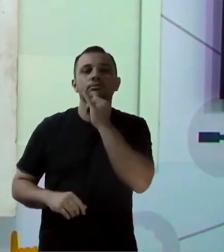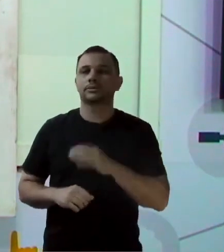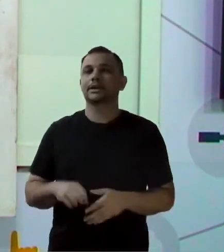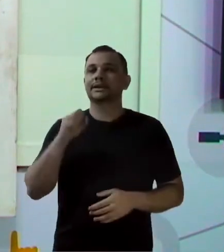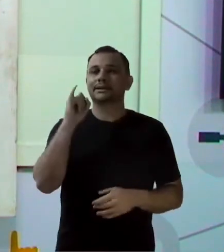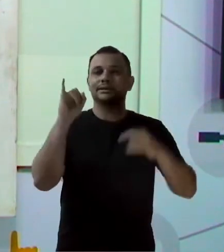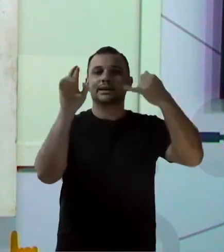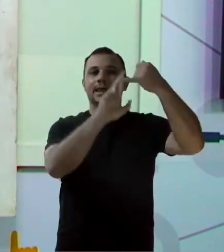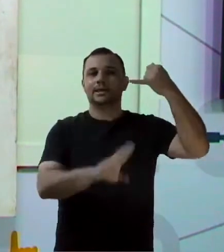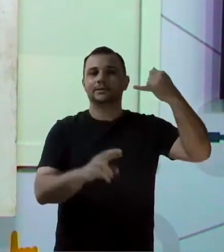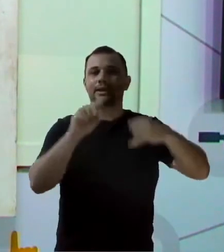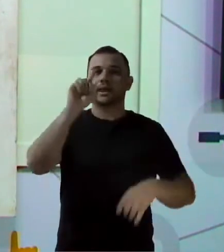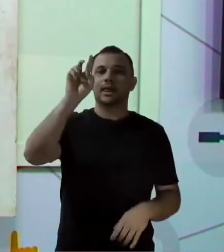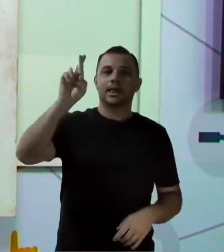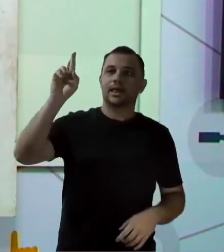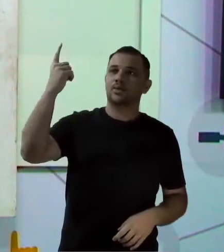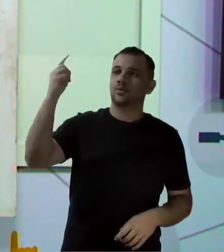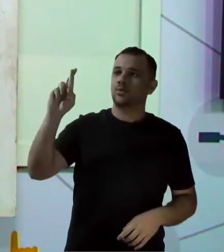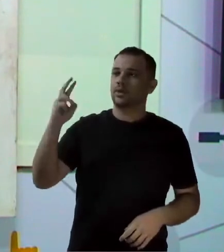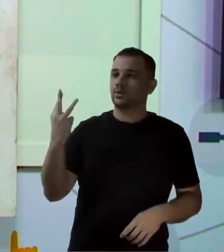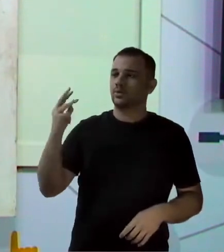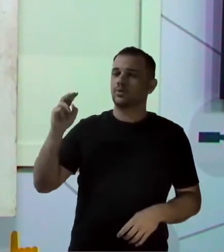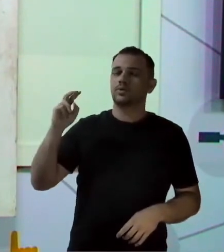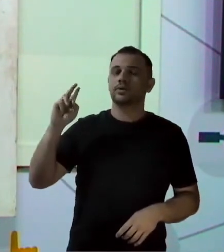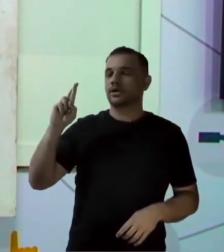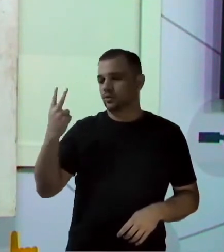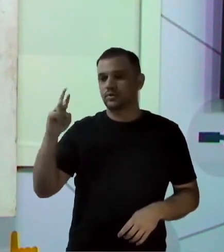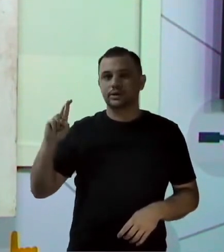9, vamos botar aqui valor 3